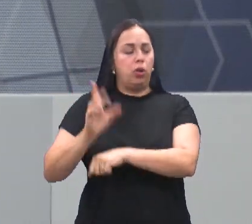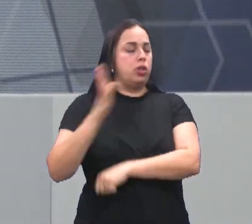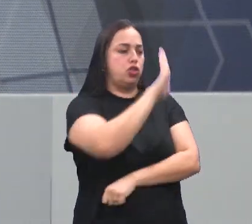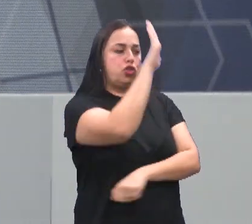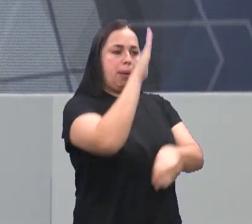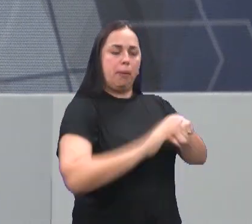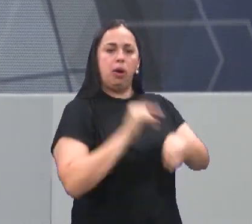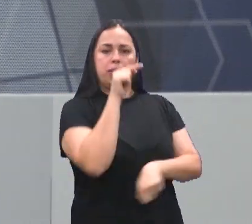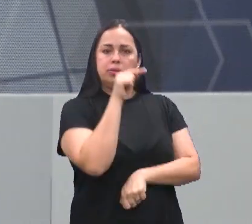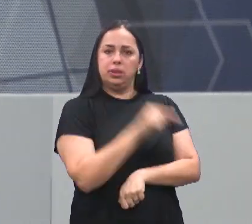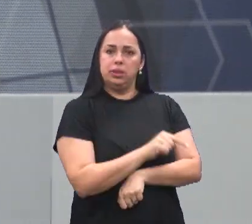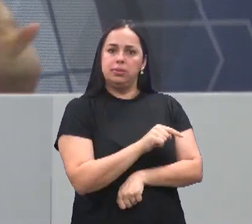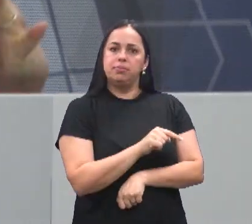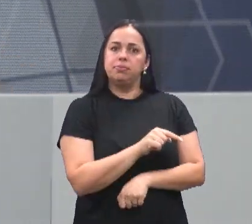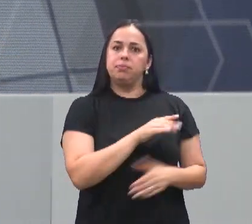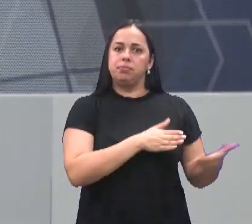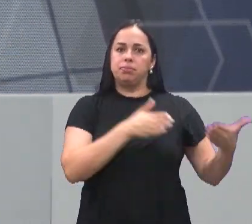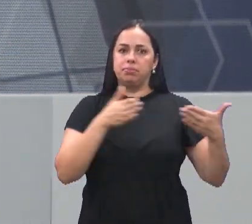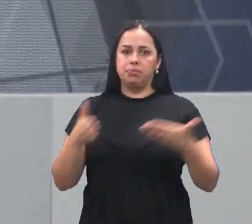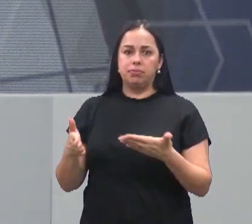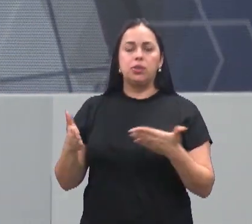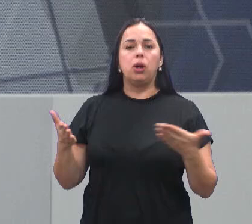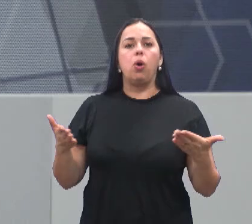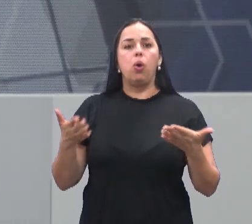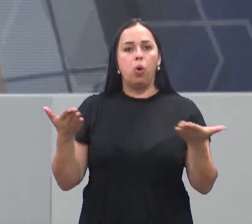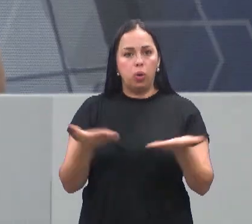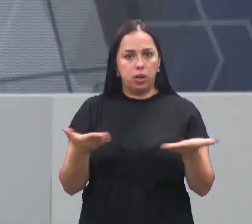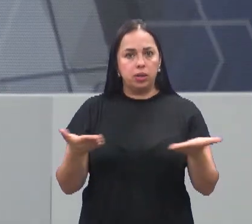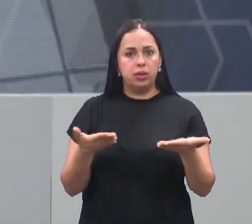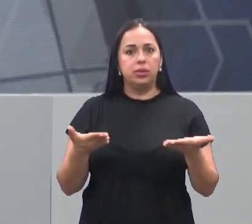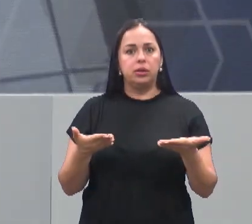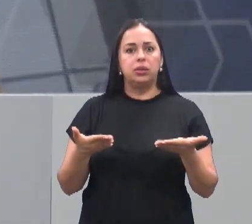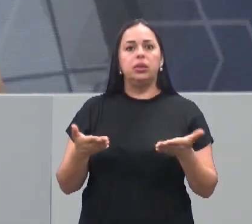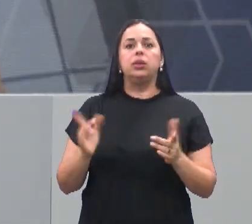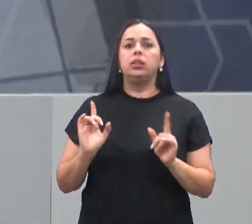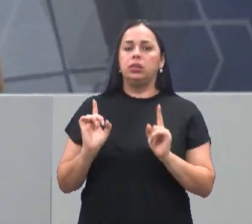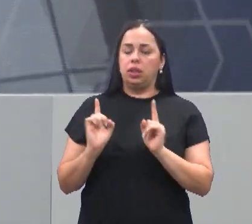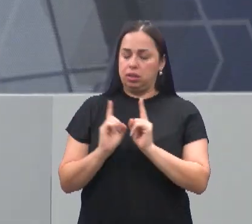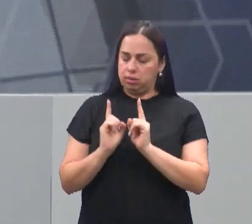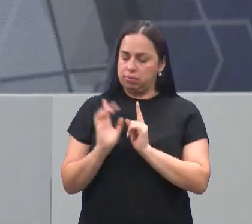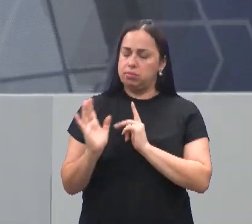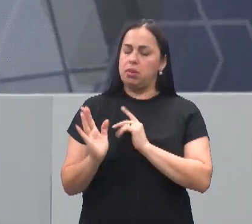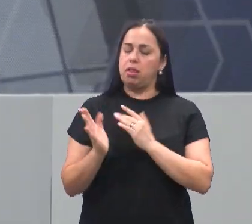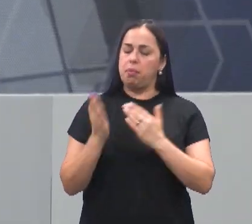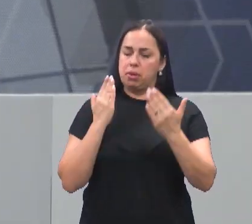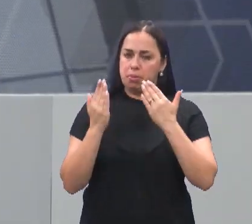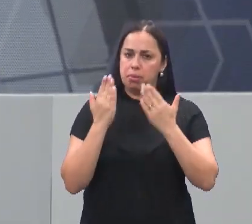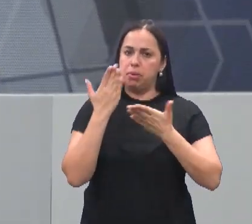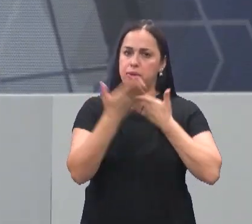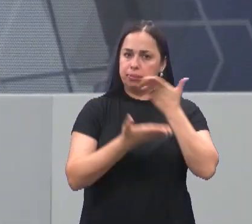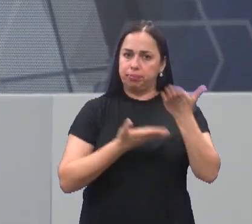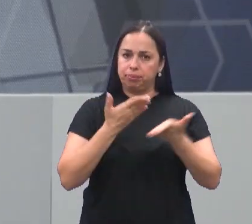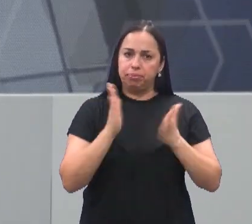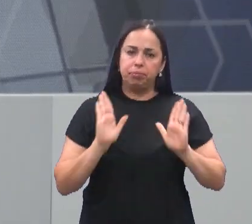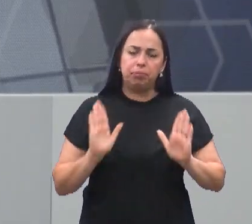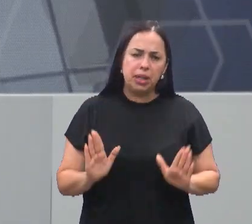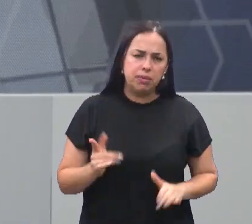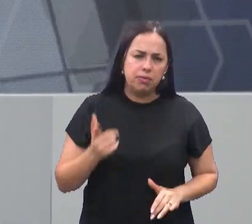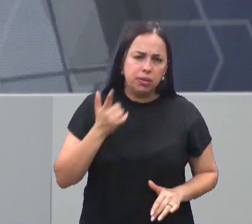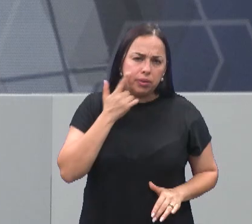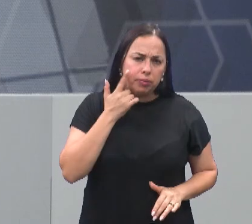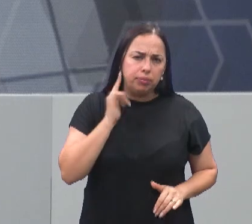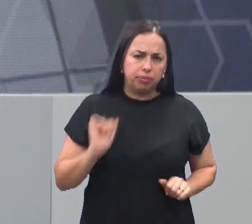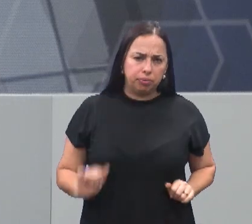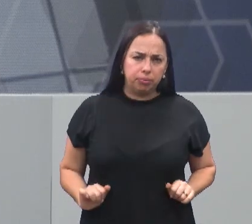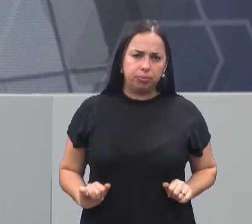o Rodolfo, que esteve lá. Hoje, todos eles estão sendo atendidos com psicólogos e tratamento. Agora, veja, o que nós